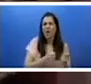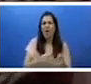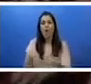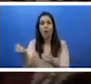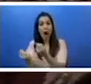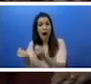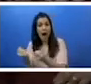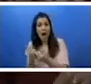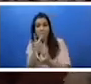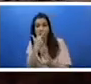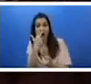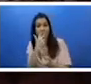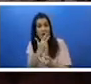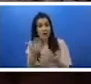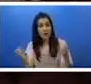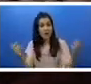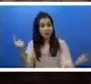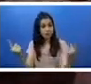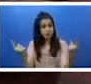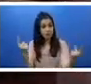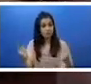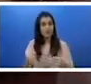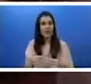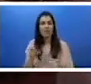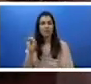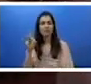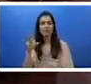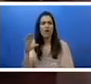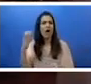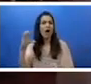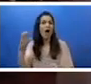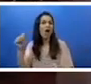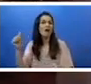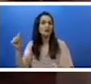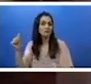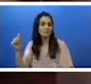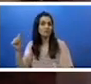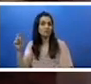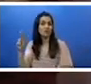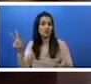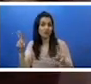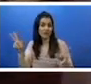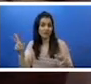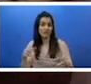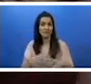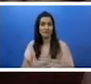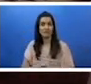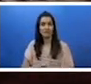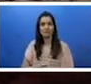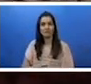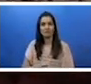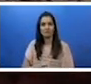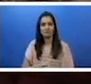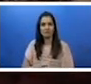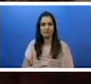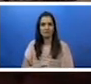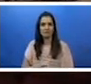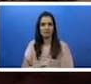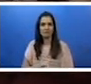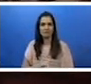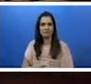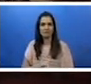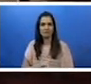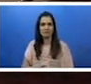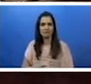carro. A diferença é o sa. Olha lá, carroça, canoa e